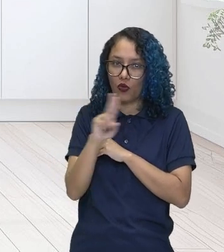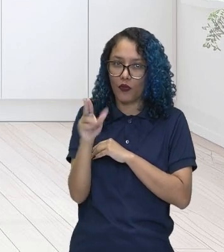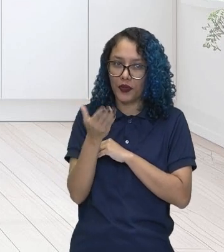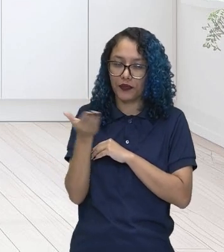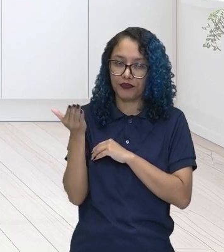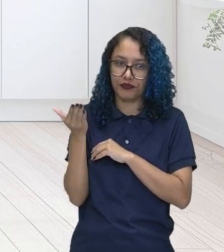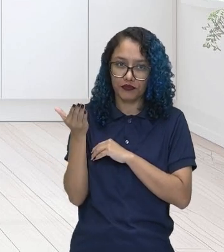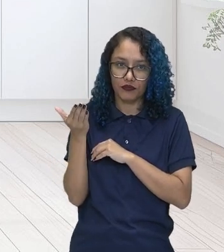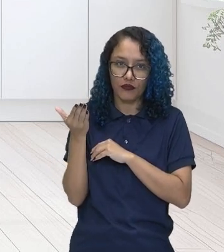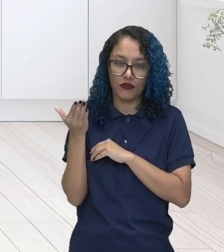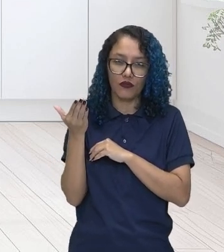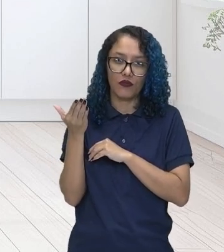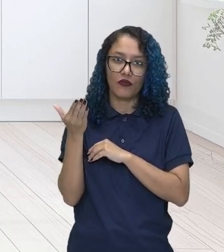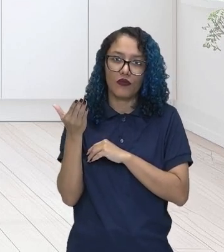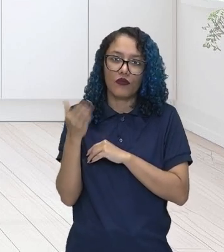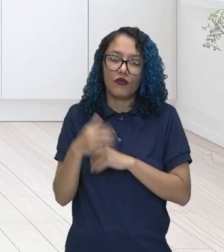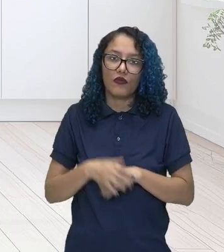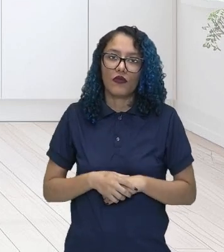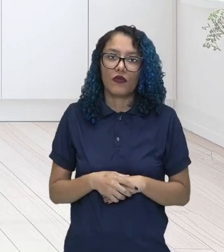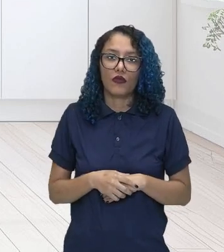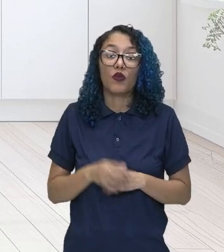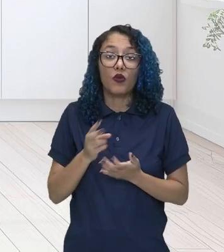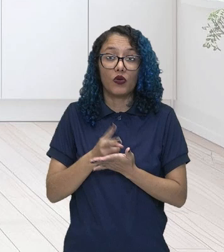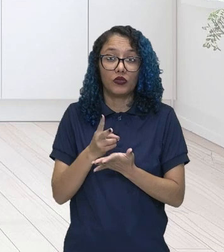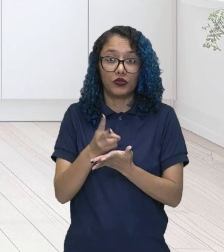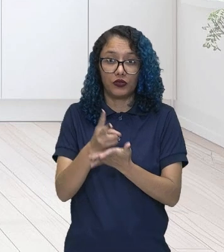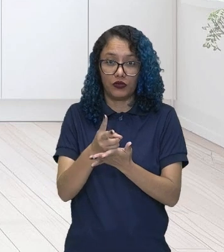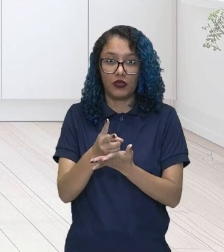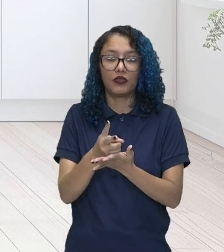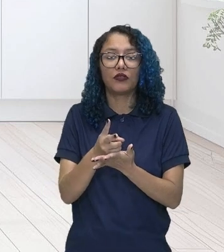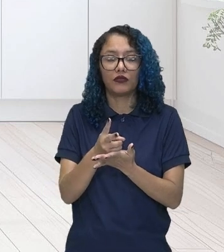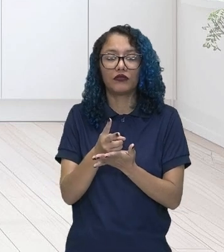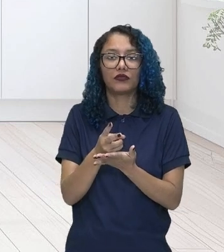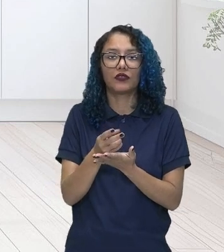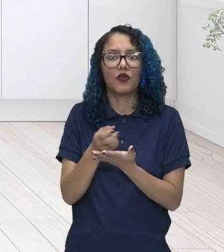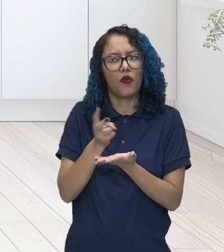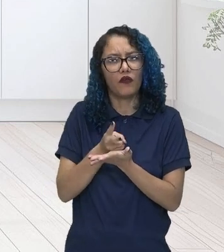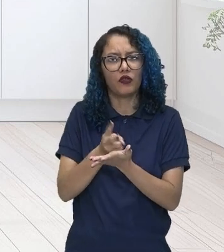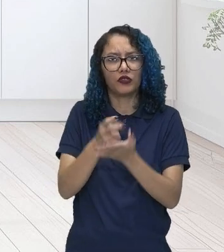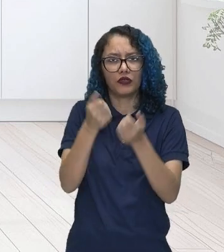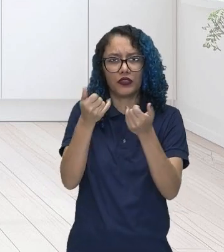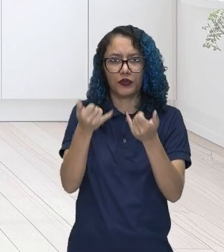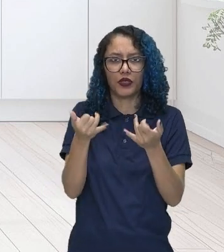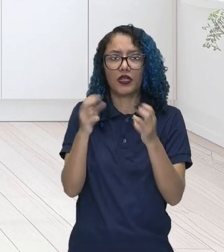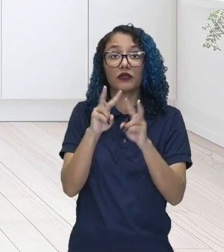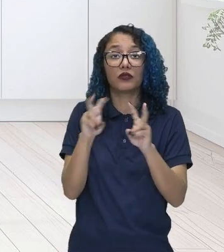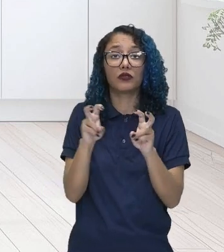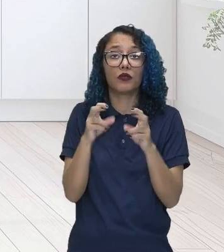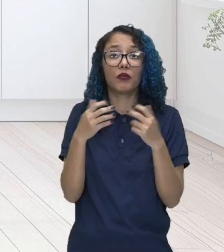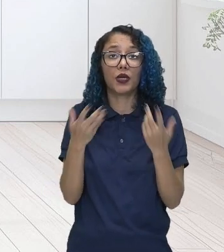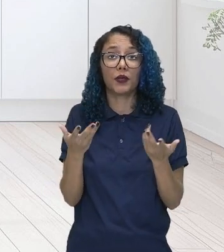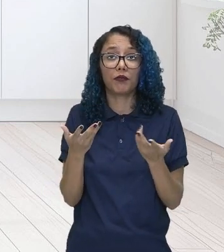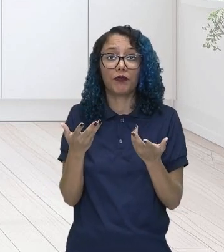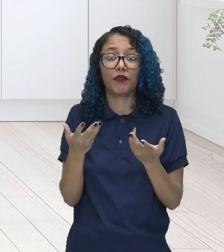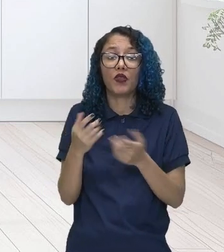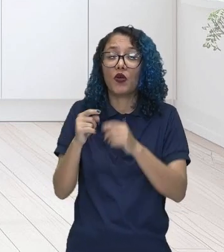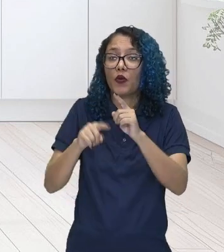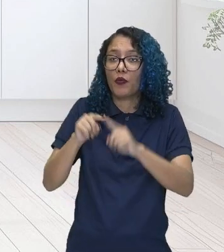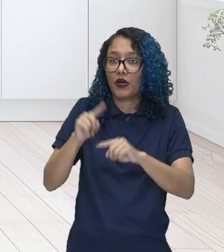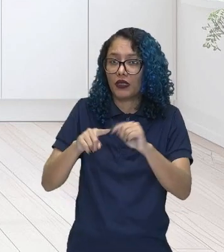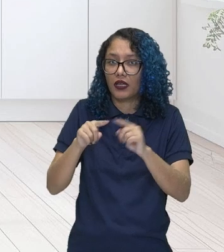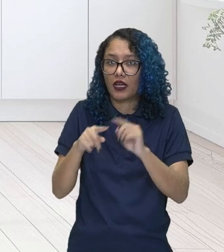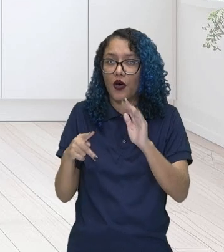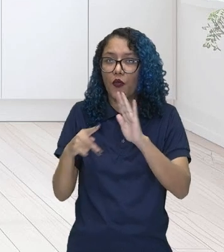definidas, tá? E agora eu vou ainda continuar falando, por exemplo, dos ingredientes